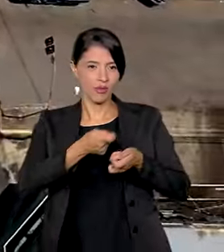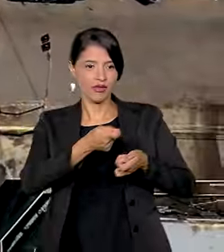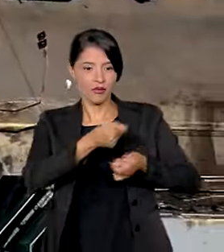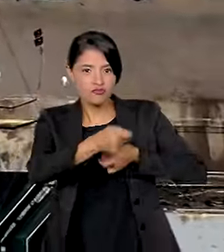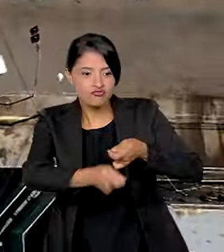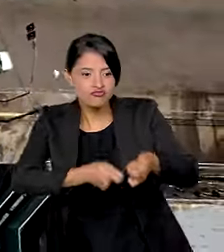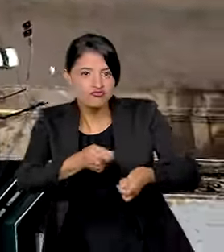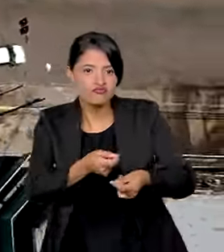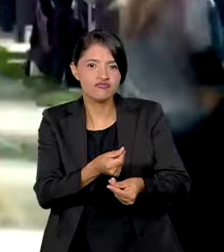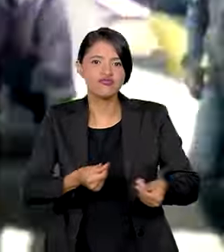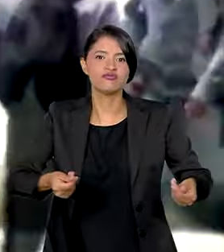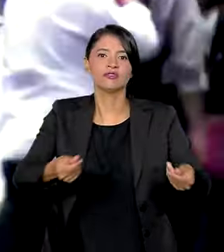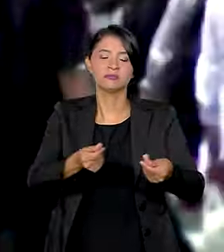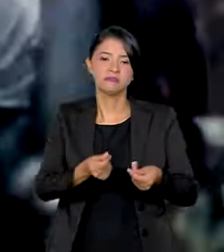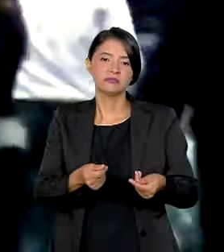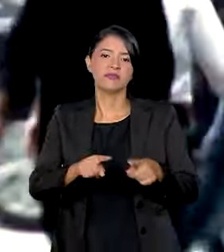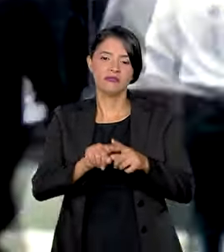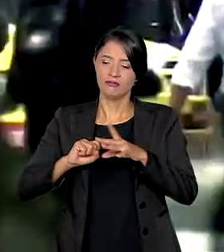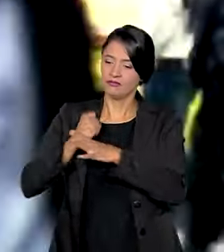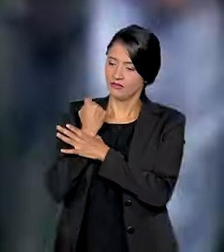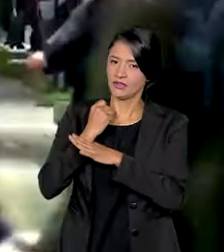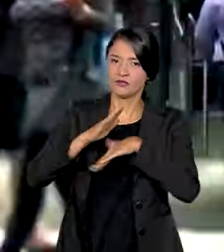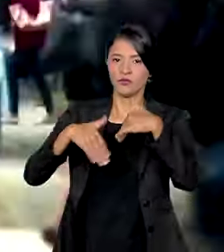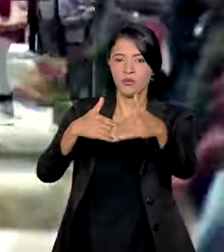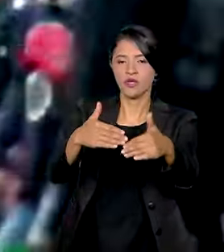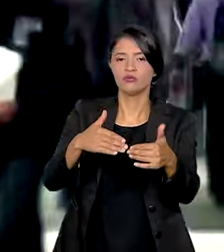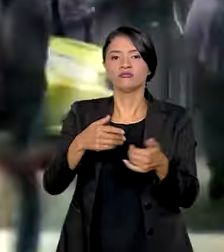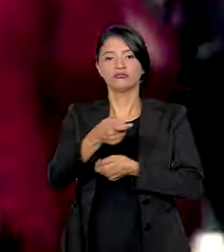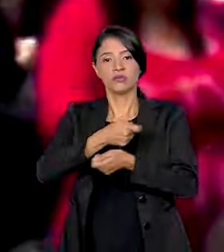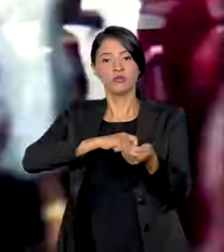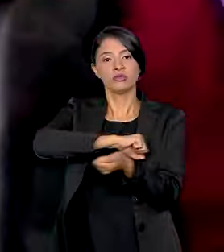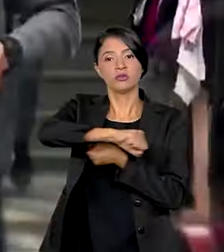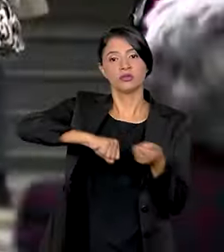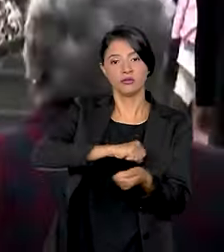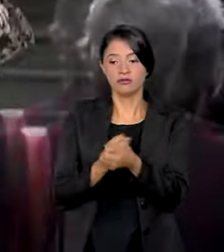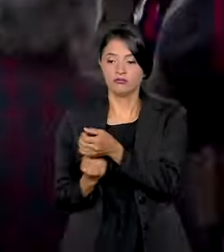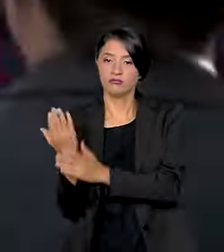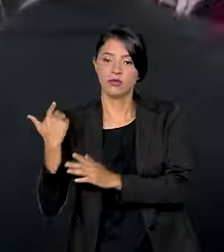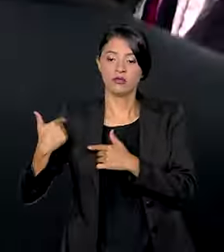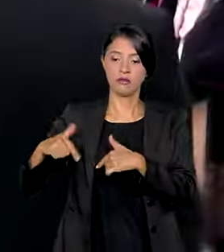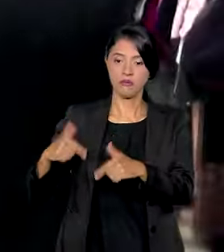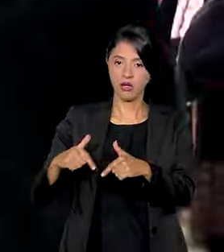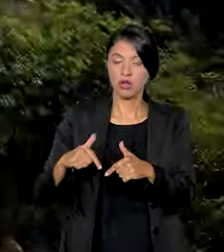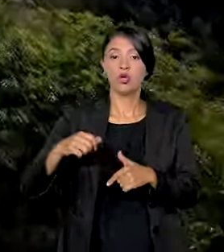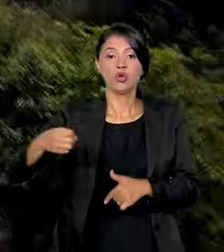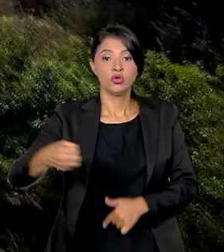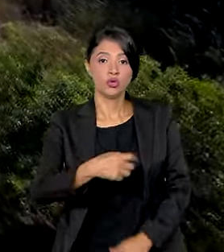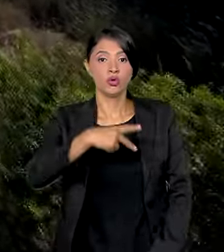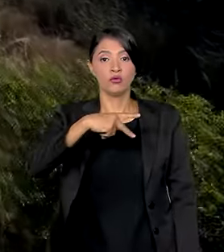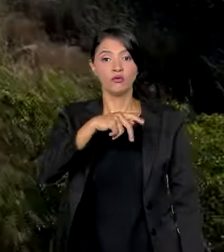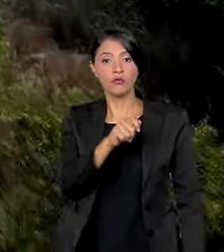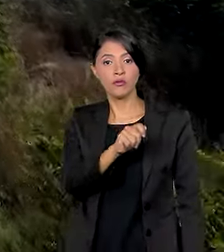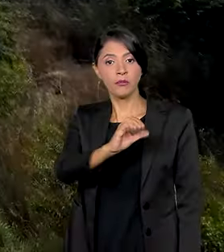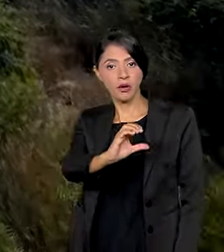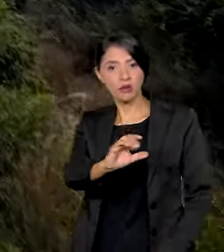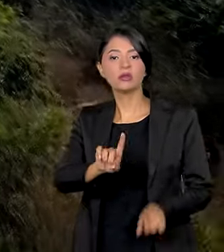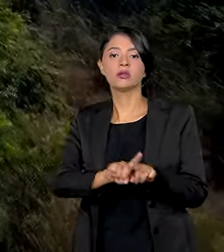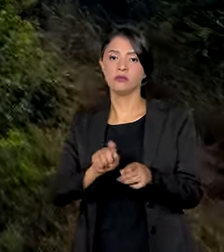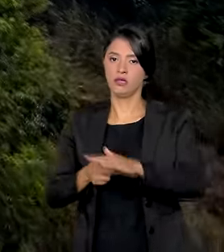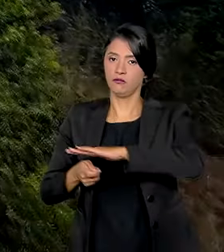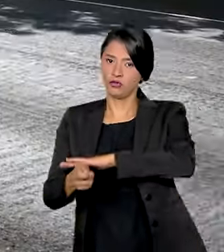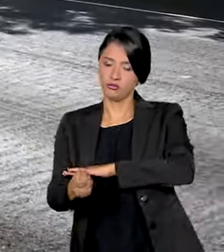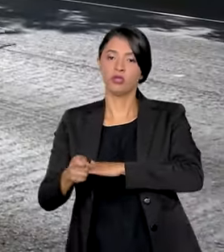Fazer a economia girar, garantir o desenvolvimento econômico sustentável e gerar empregos. O novo PAC também